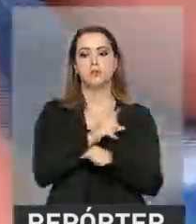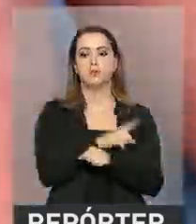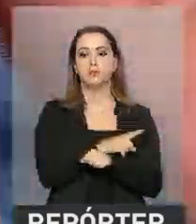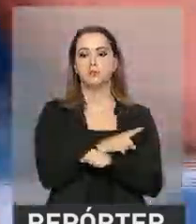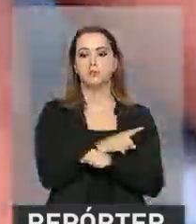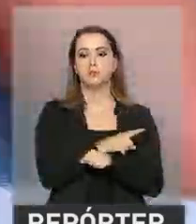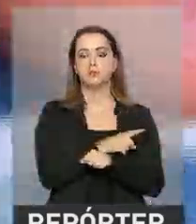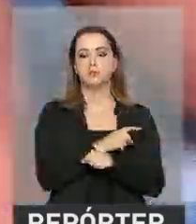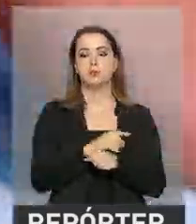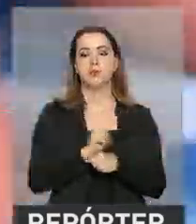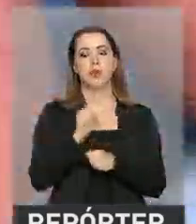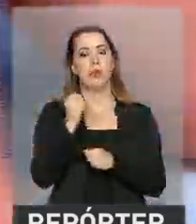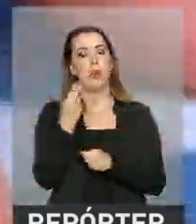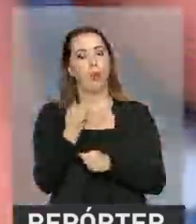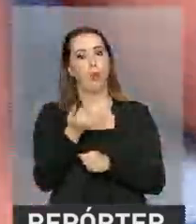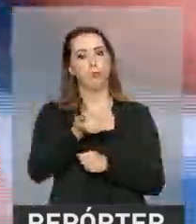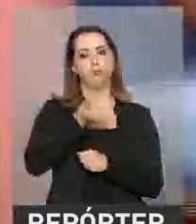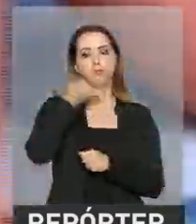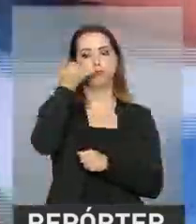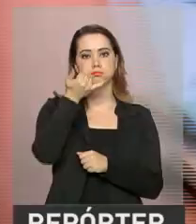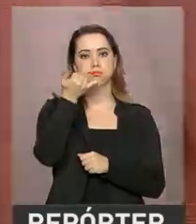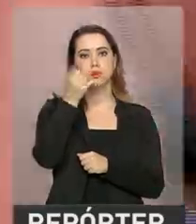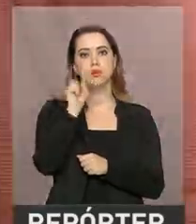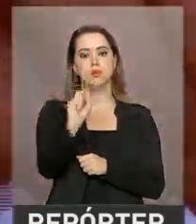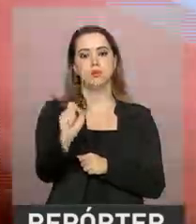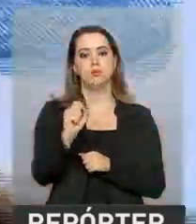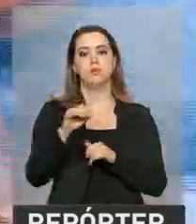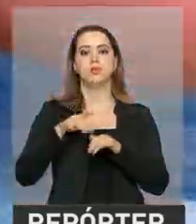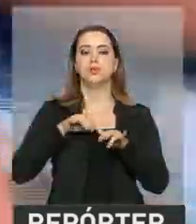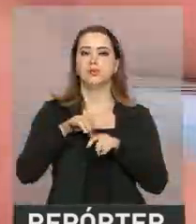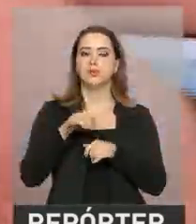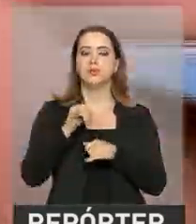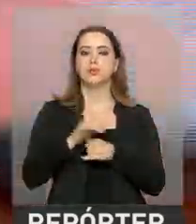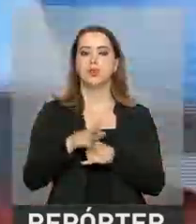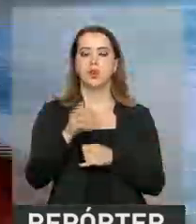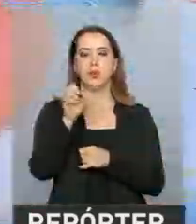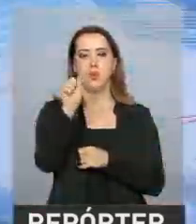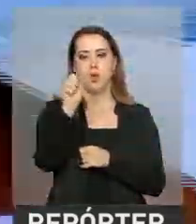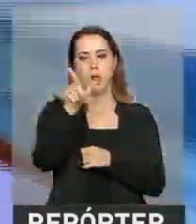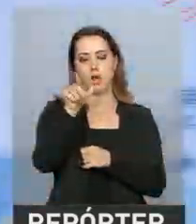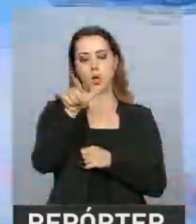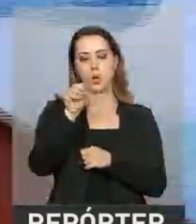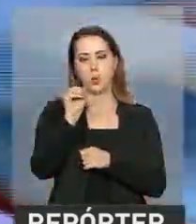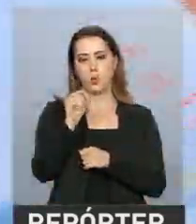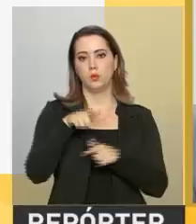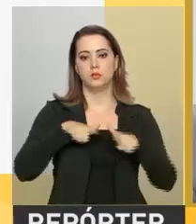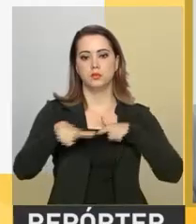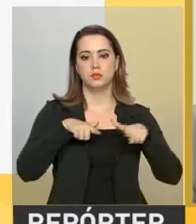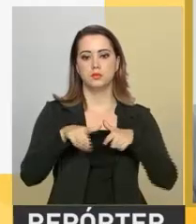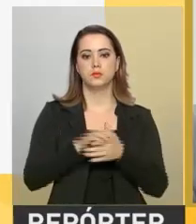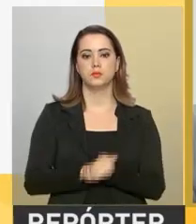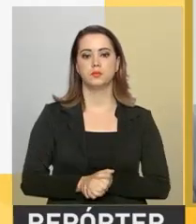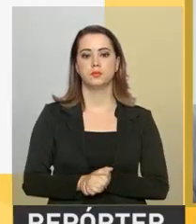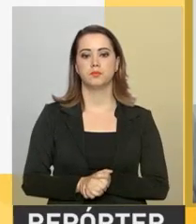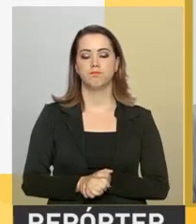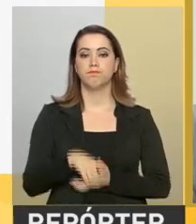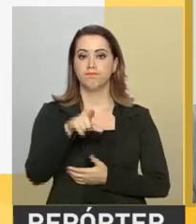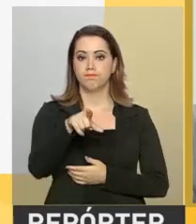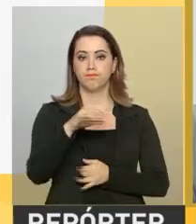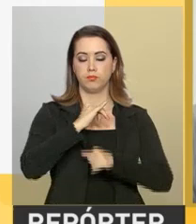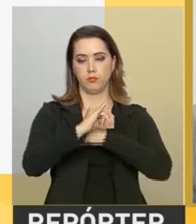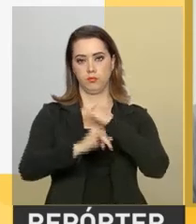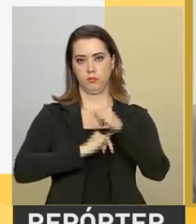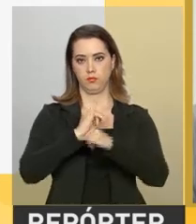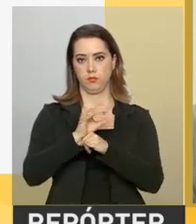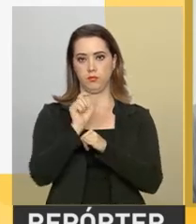www.trabalho.gov.br ou ligar de graça para a central de atendimento Alô trabalho no número 158 através do site